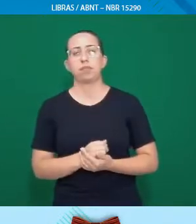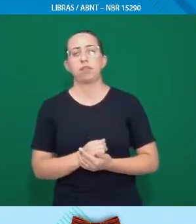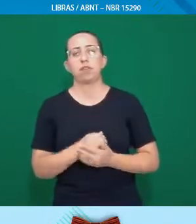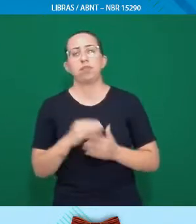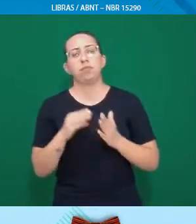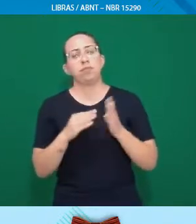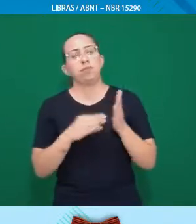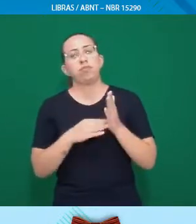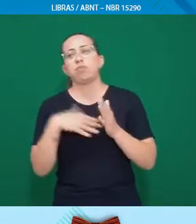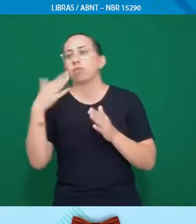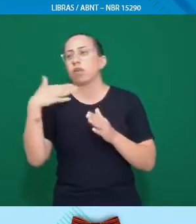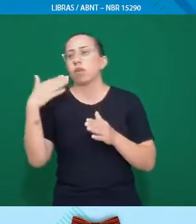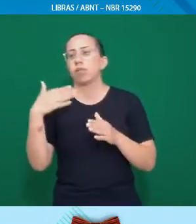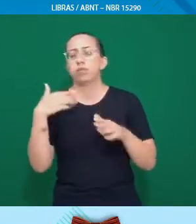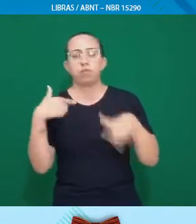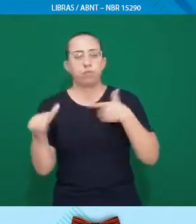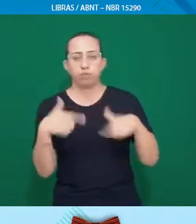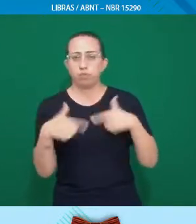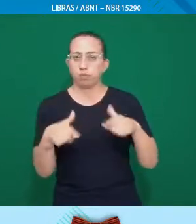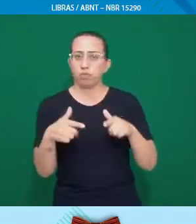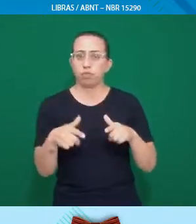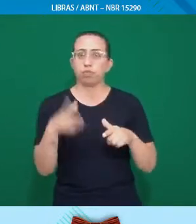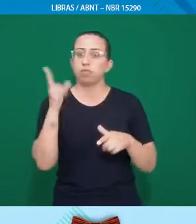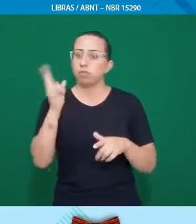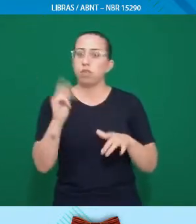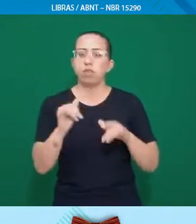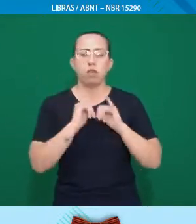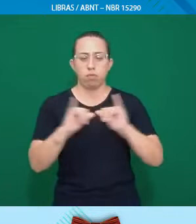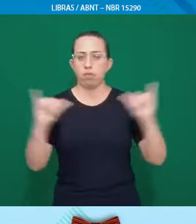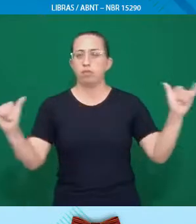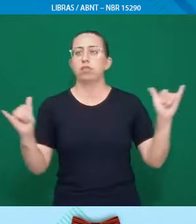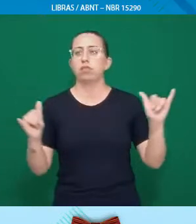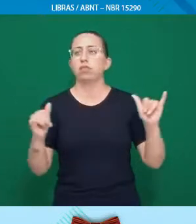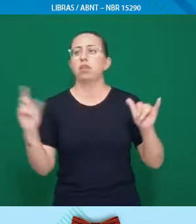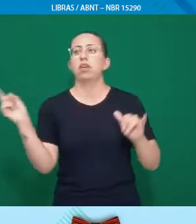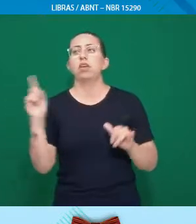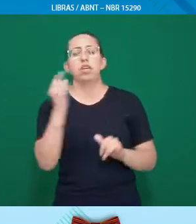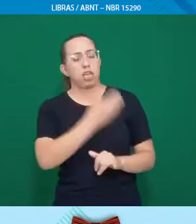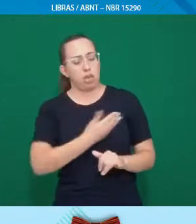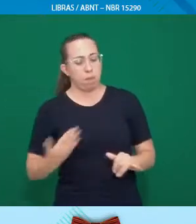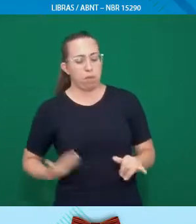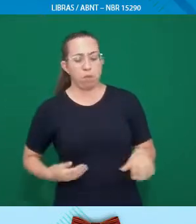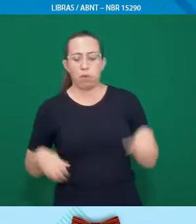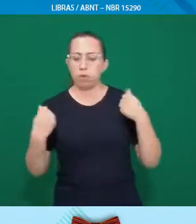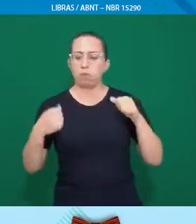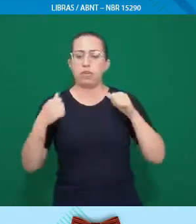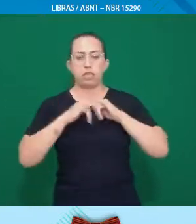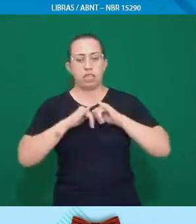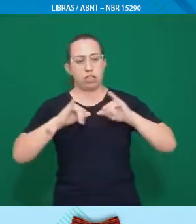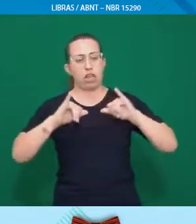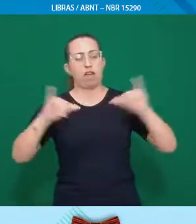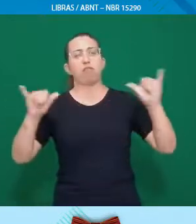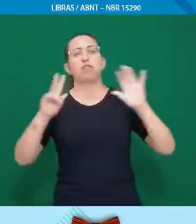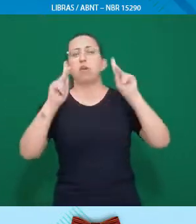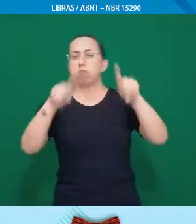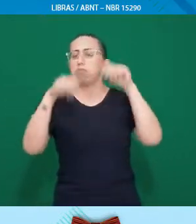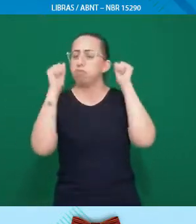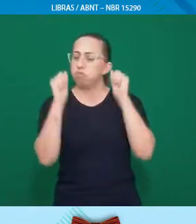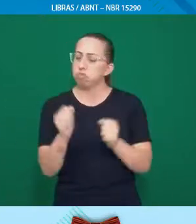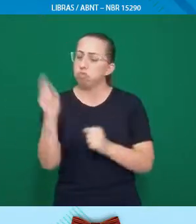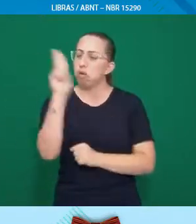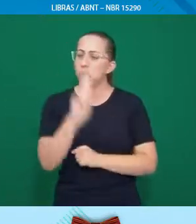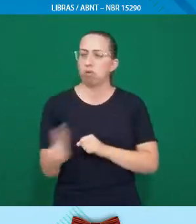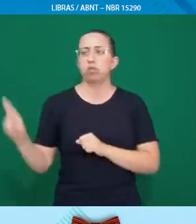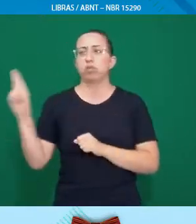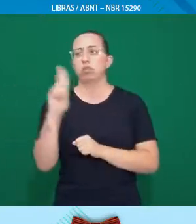nós começamos a e nós colocamos isso sempre à frente né que o que é público deve estar à disposição do povo para que seja